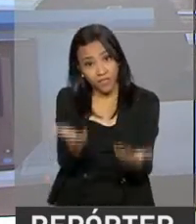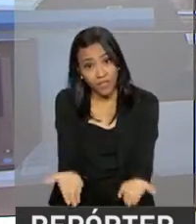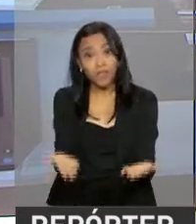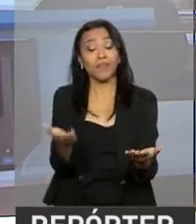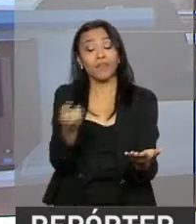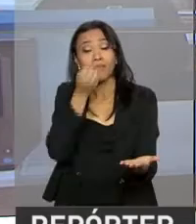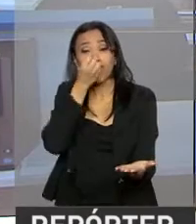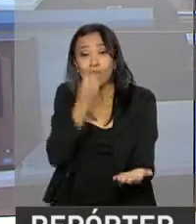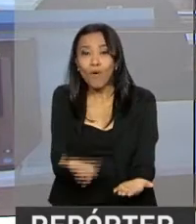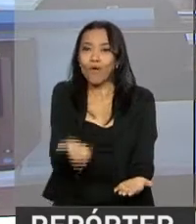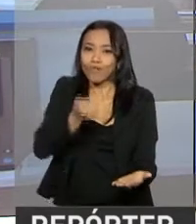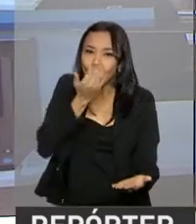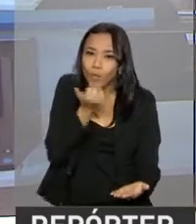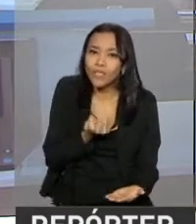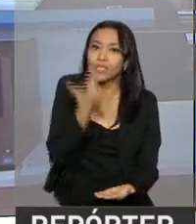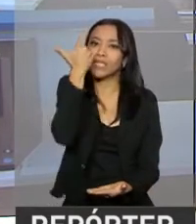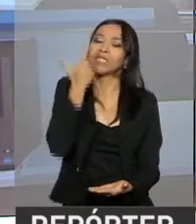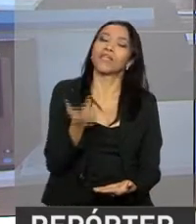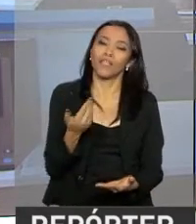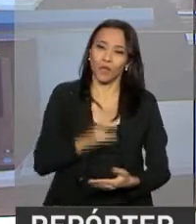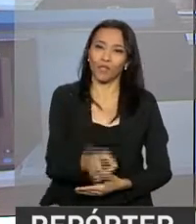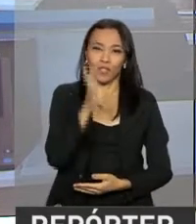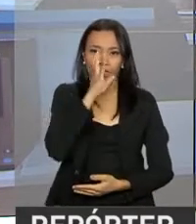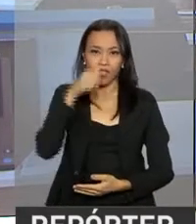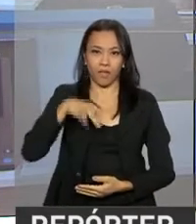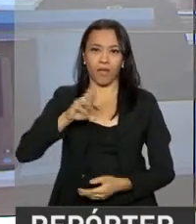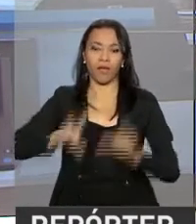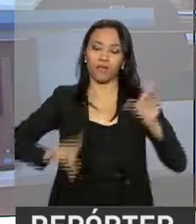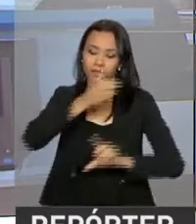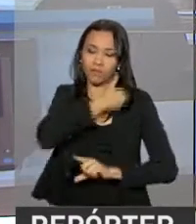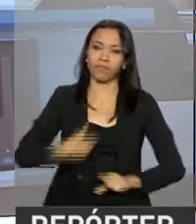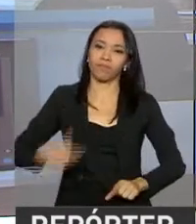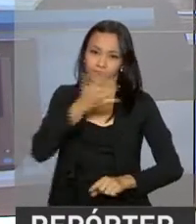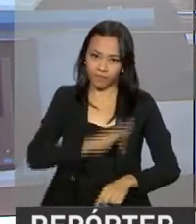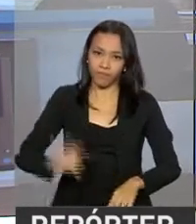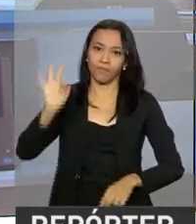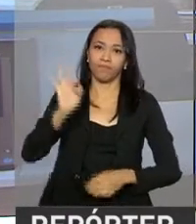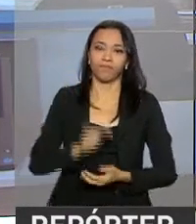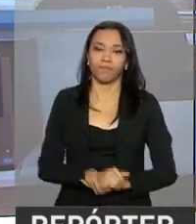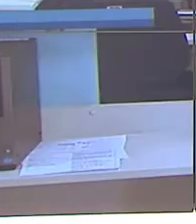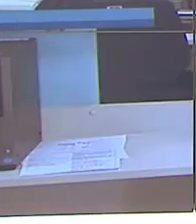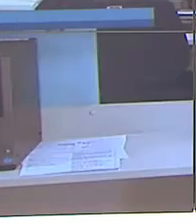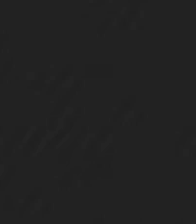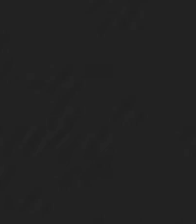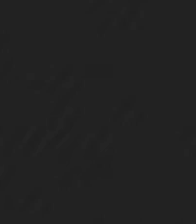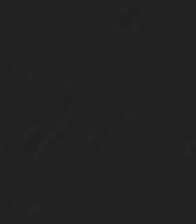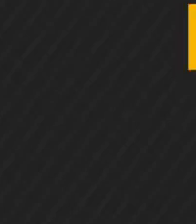um bom almoço e continue com a gente aqui na NBR, a TV do Governo Federal.